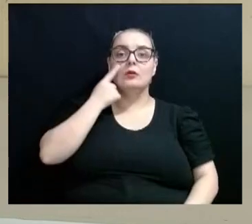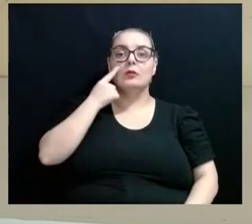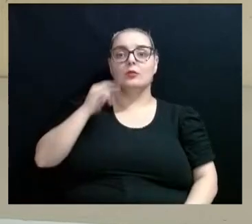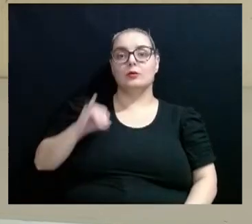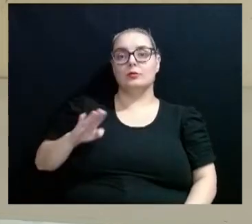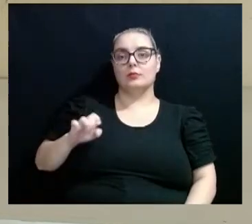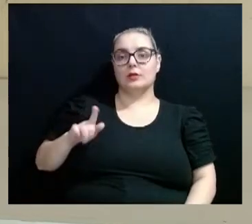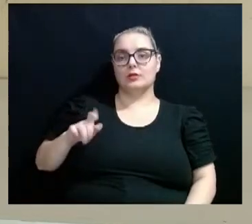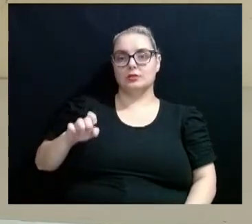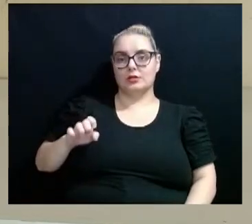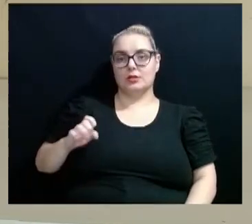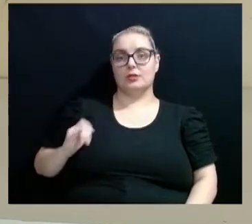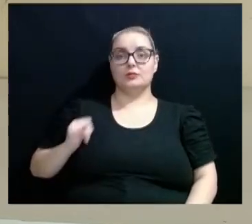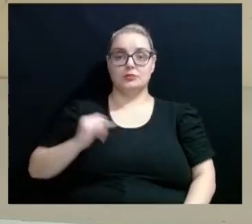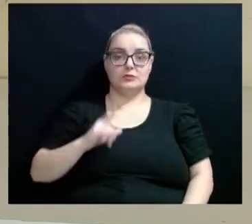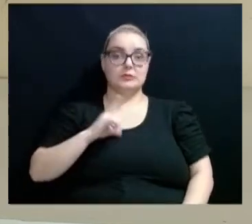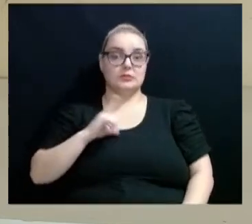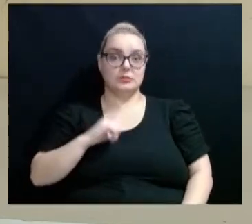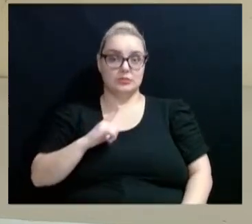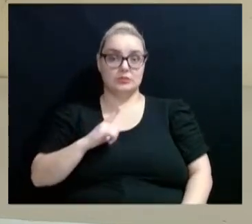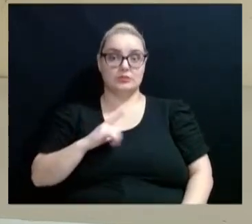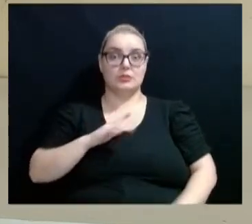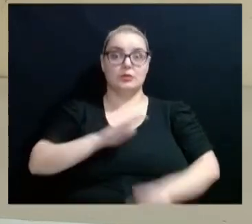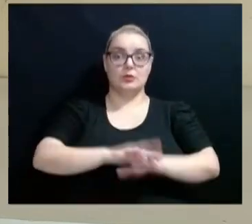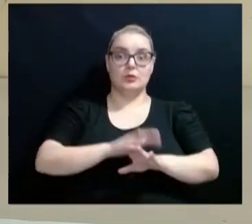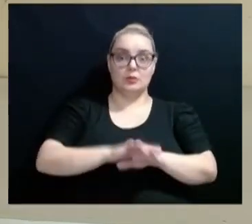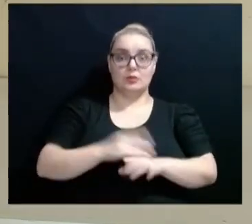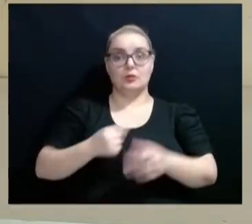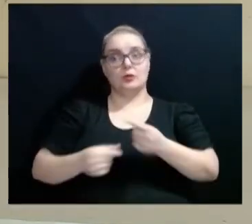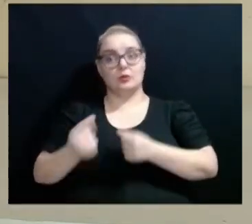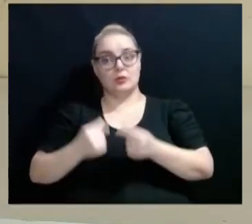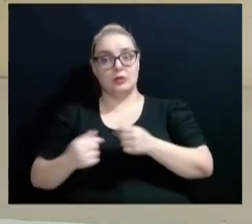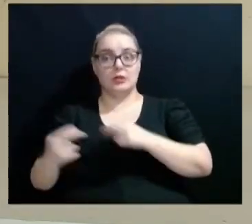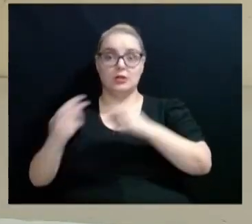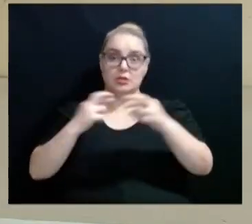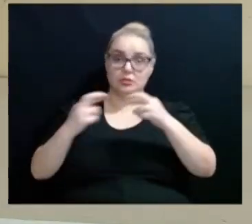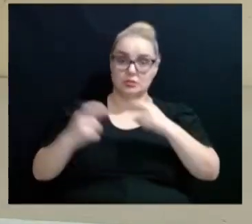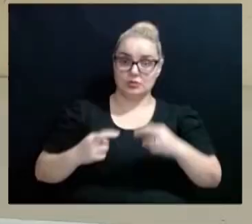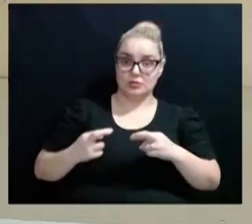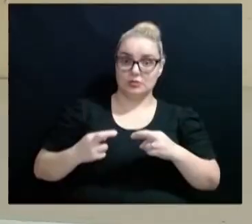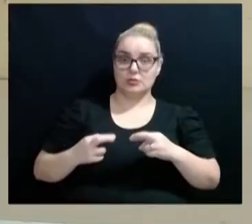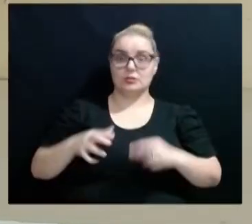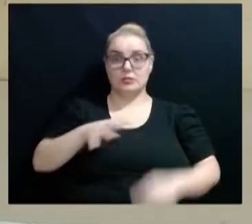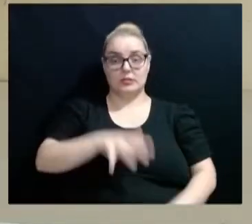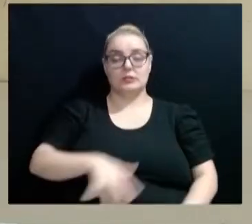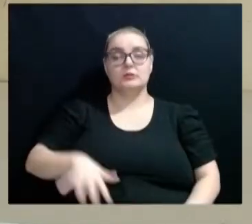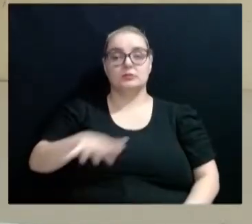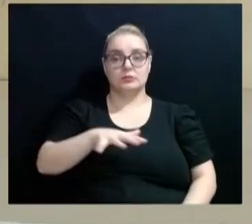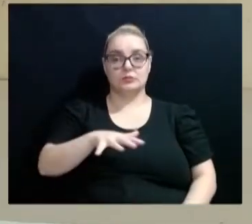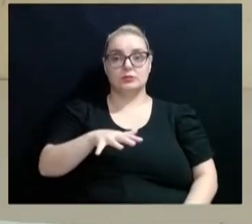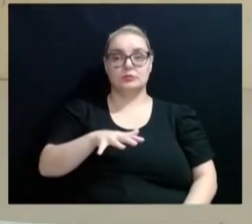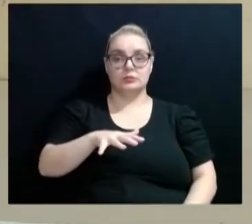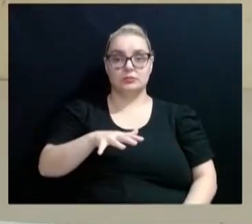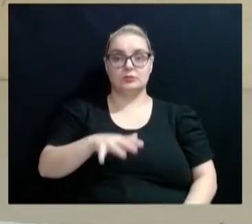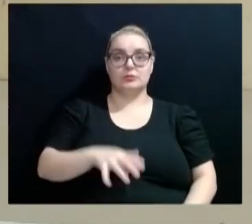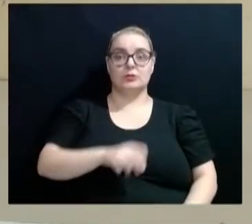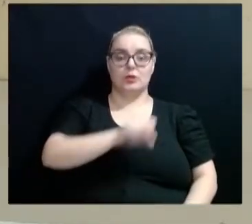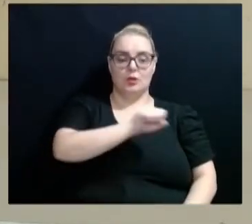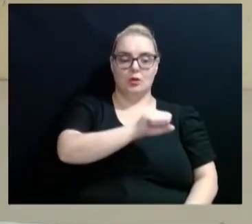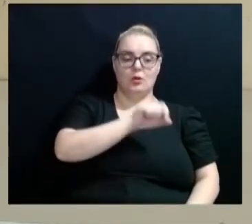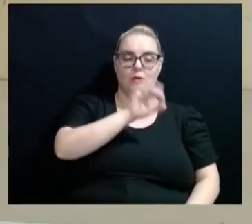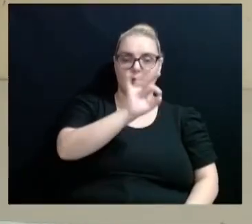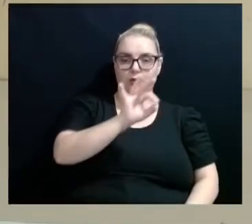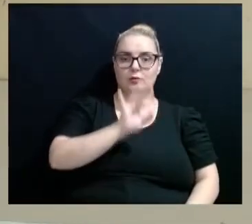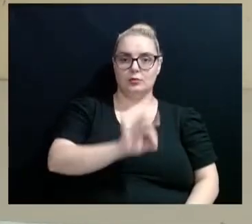desde 2014. São pessoas também que abrem as suas empresas. Olha só, o IBGE disse que nós tivemos